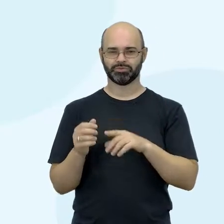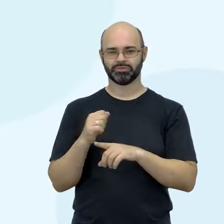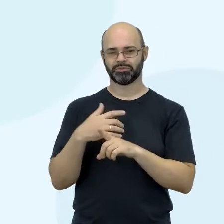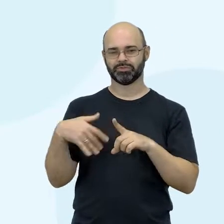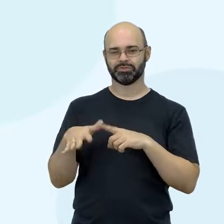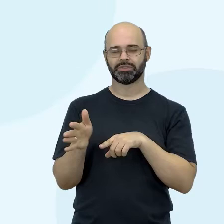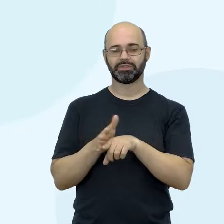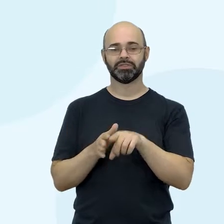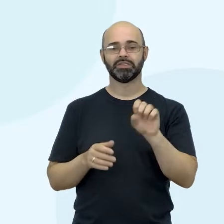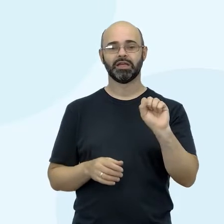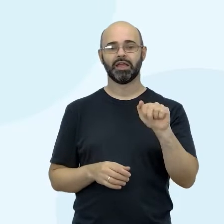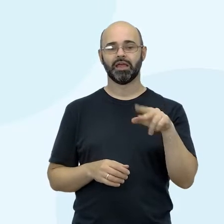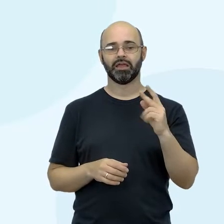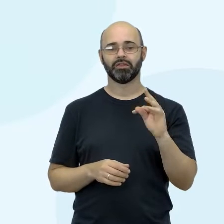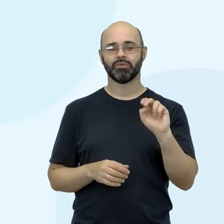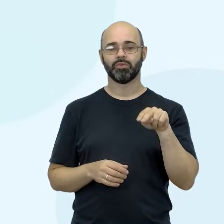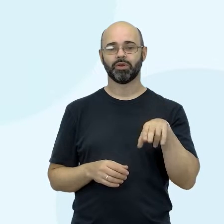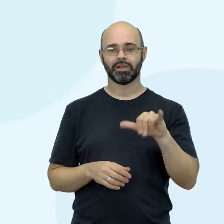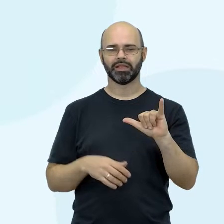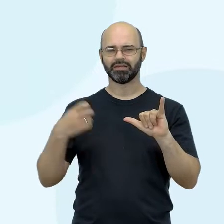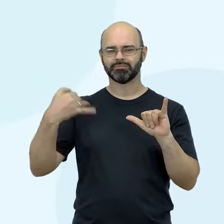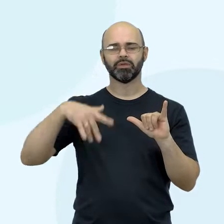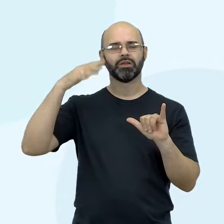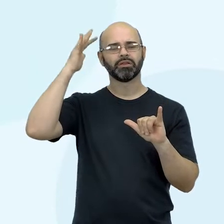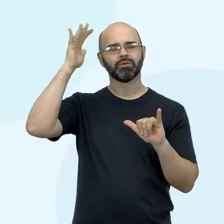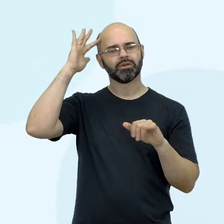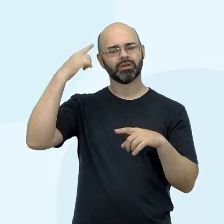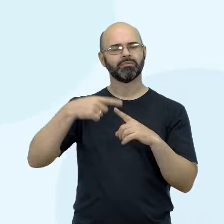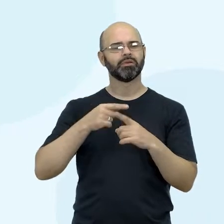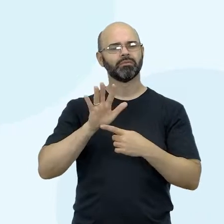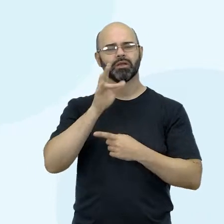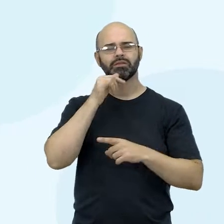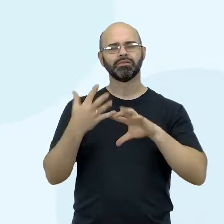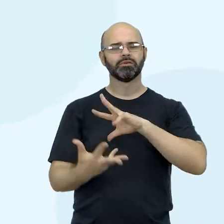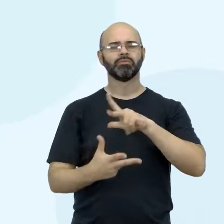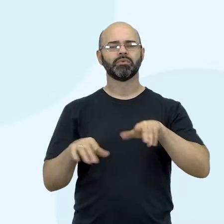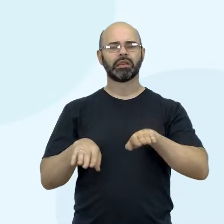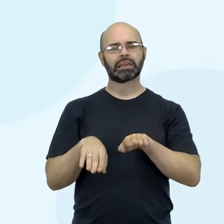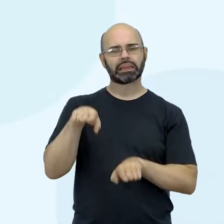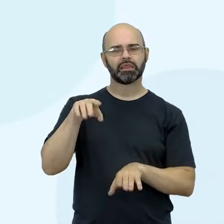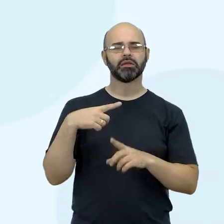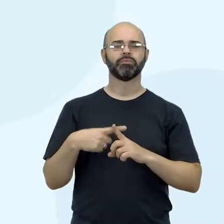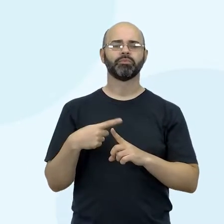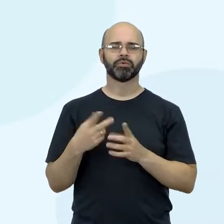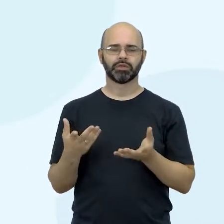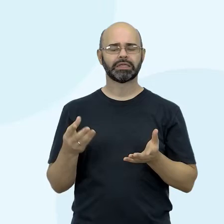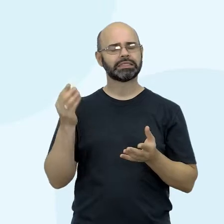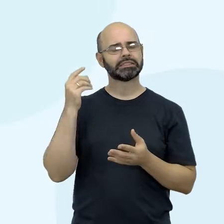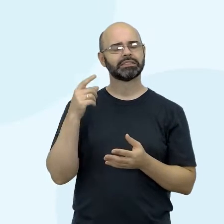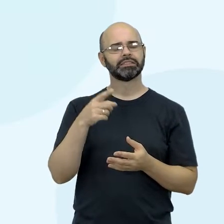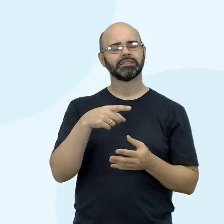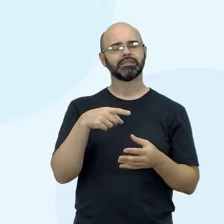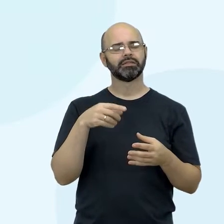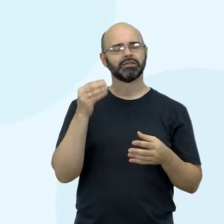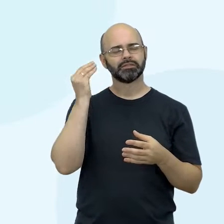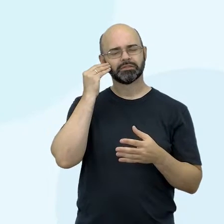foram elaboradas para explicar o que causa a desigualdade global e prever meios para superá-la.